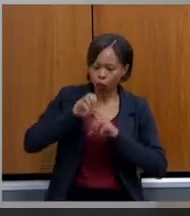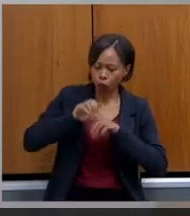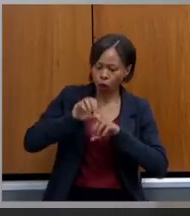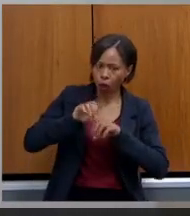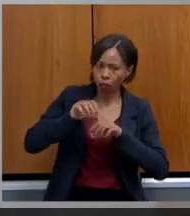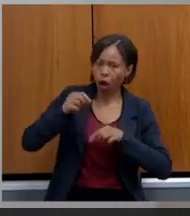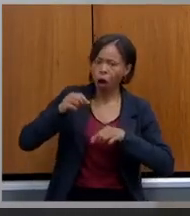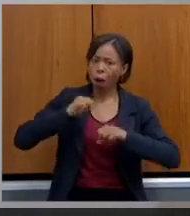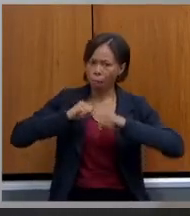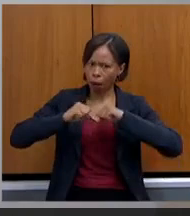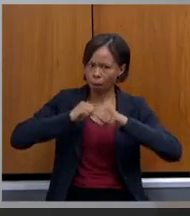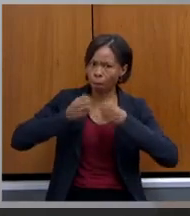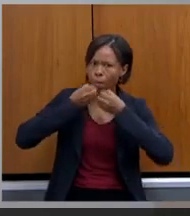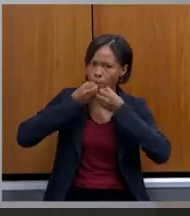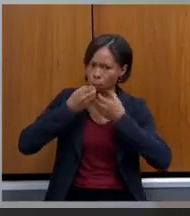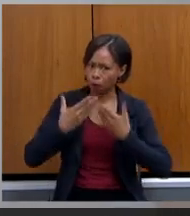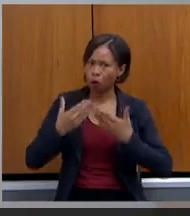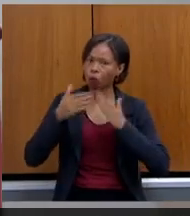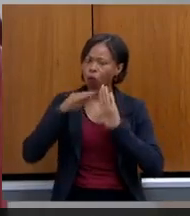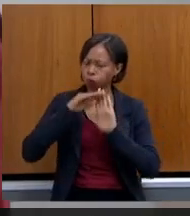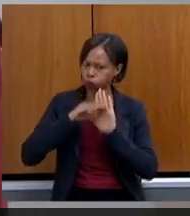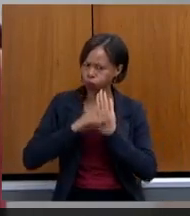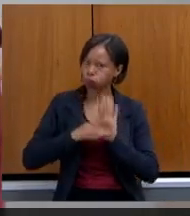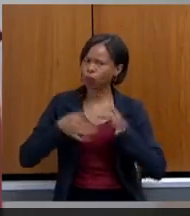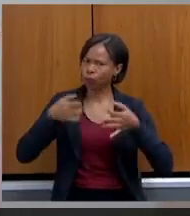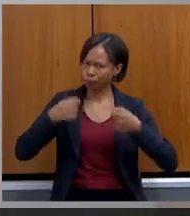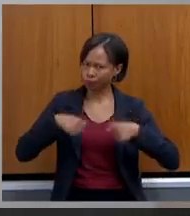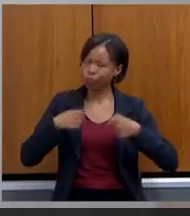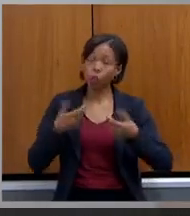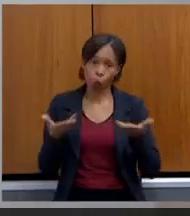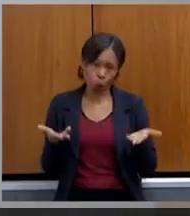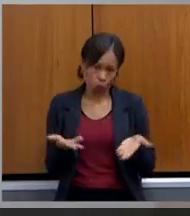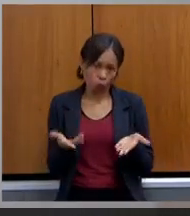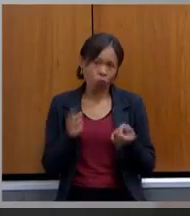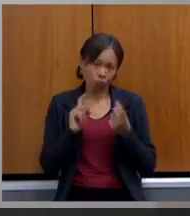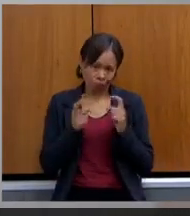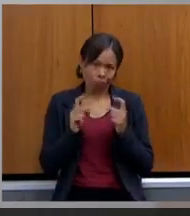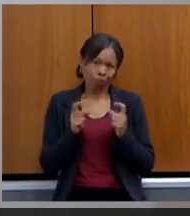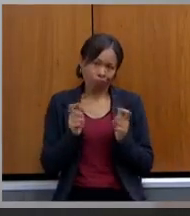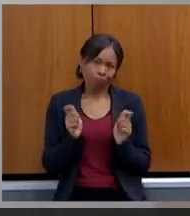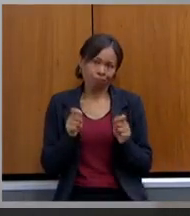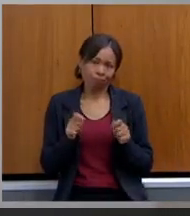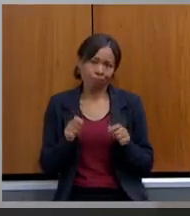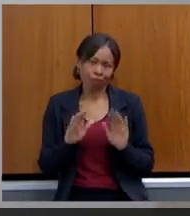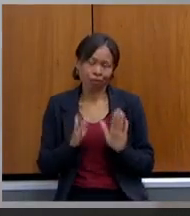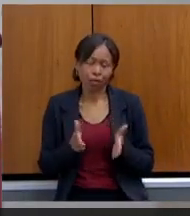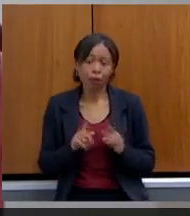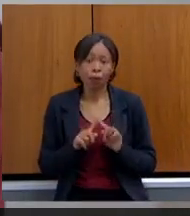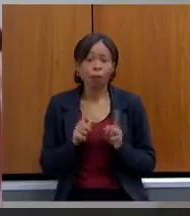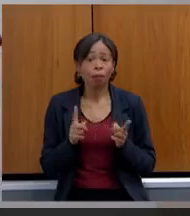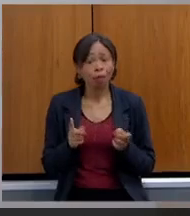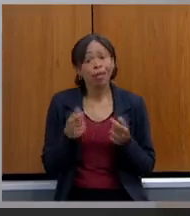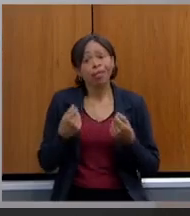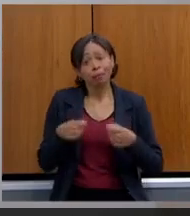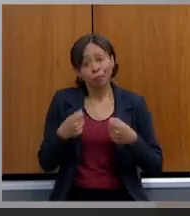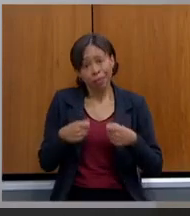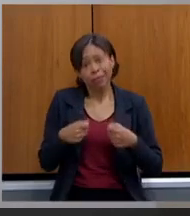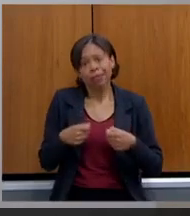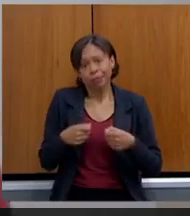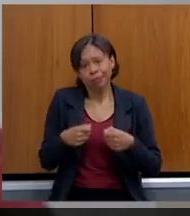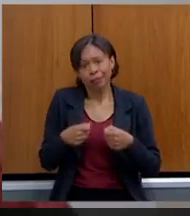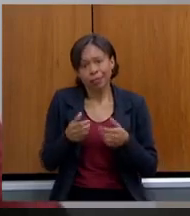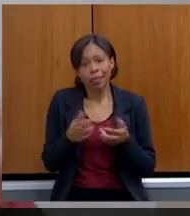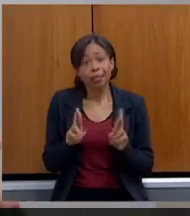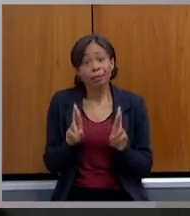conteúdo que acredito que estamos fazendo nessa nessa audiência é mas a gente precisa ter